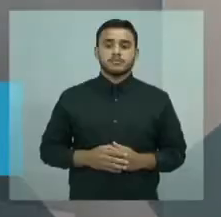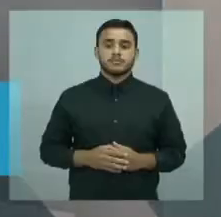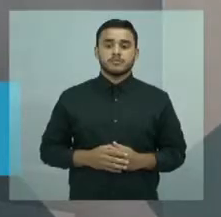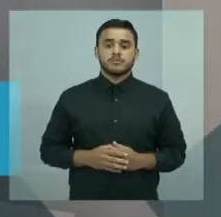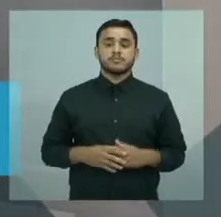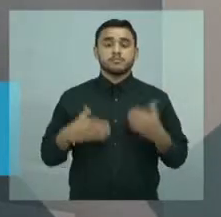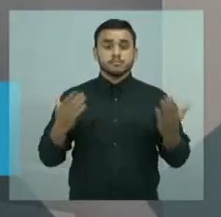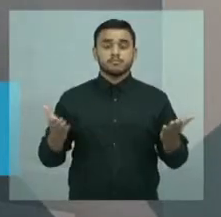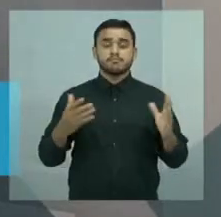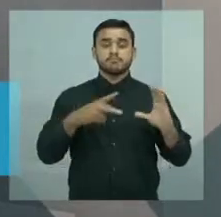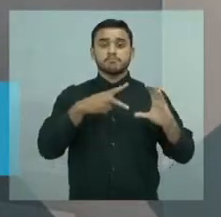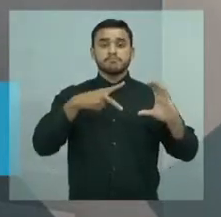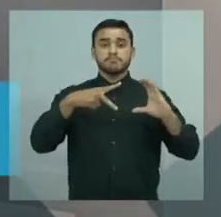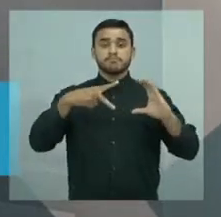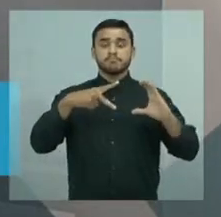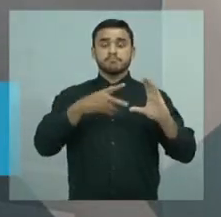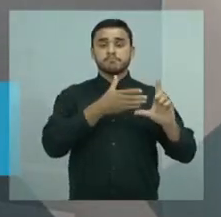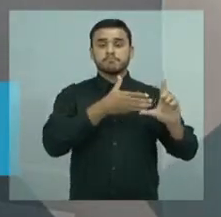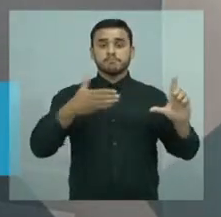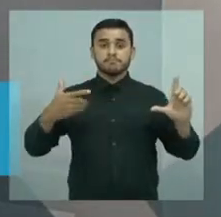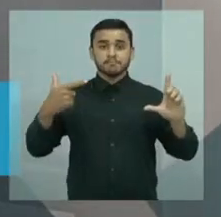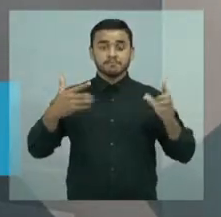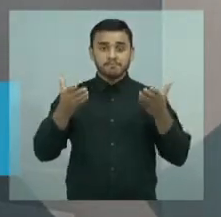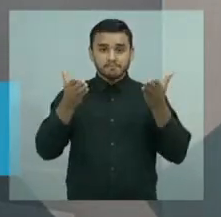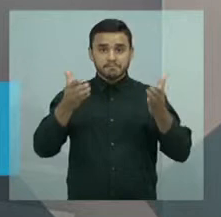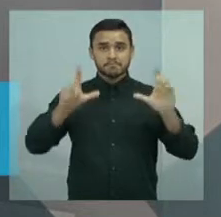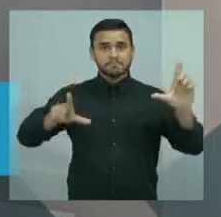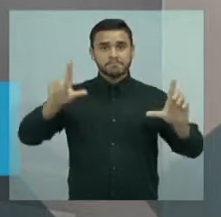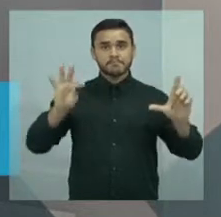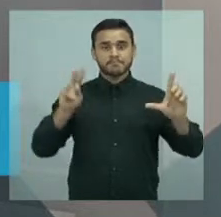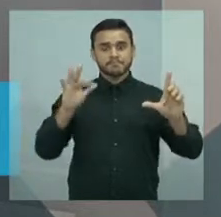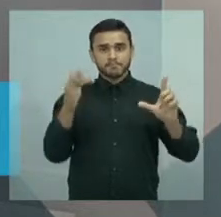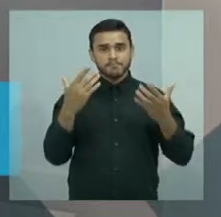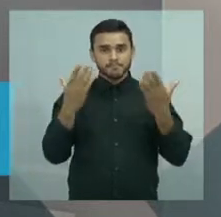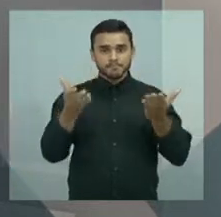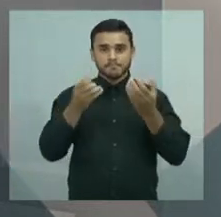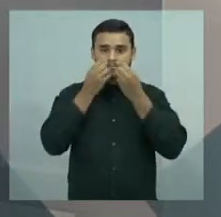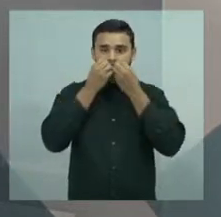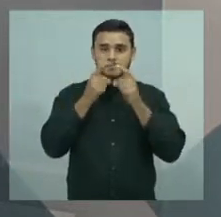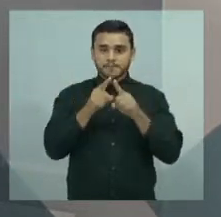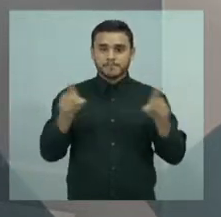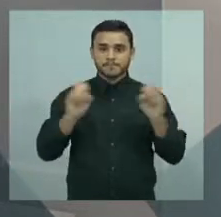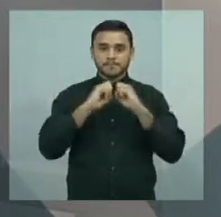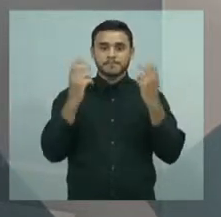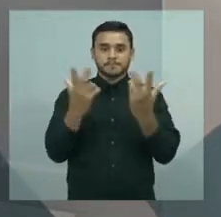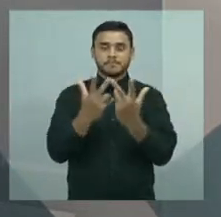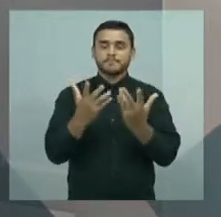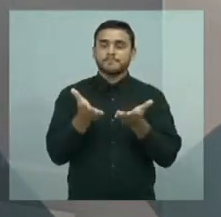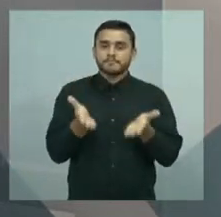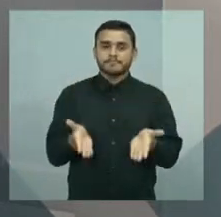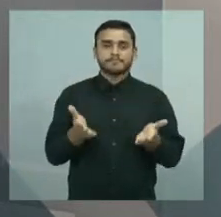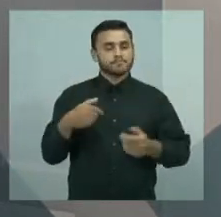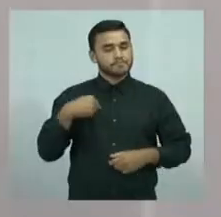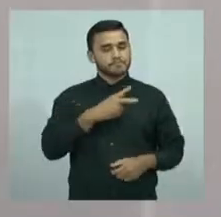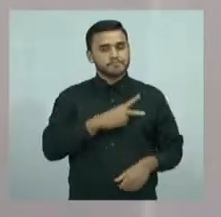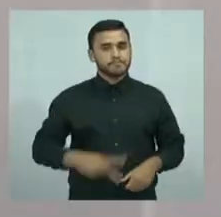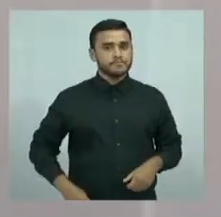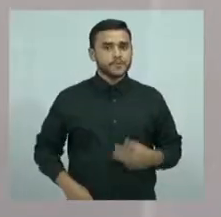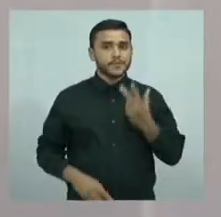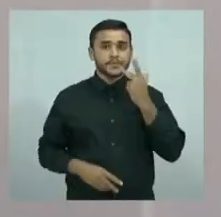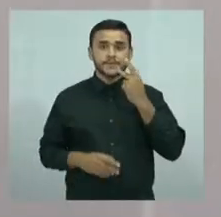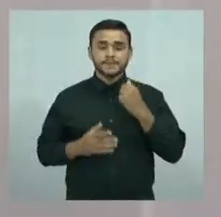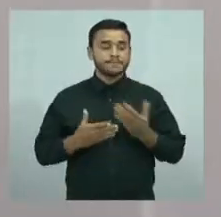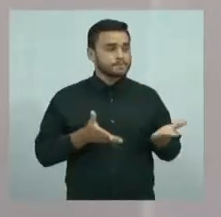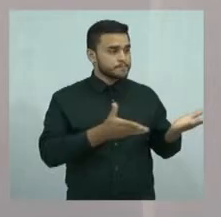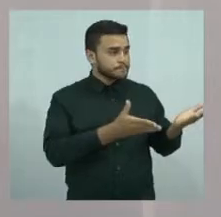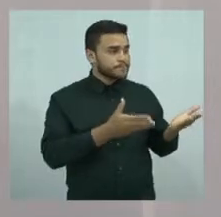Estamos de volta com o plenário da cidade pela TV Fortaleza, a televisão da Câmara Municipal. Estou conversando com o vereador